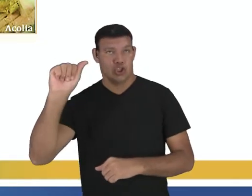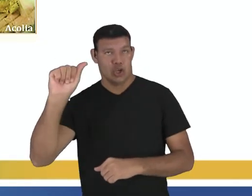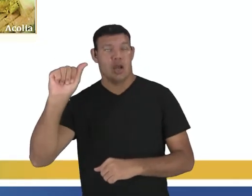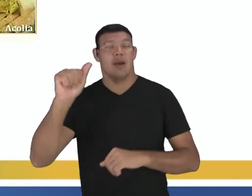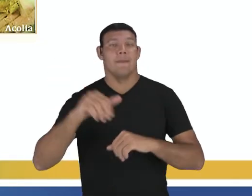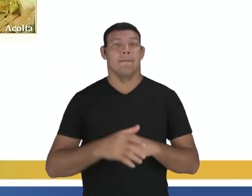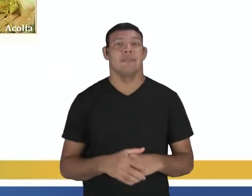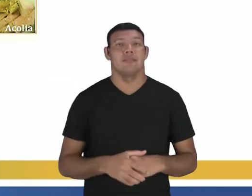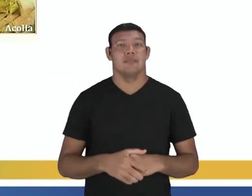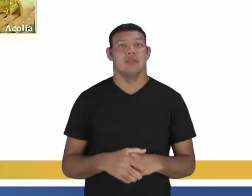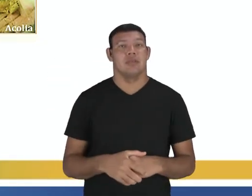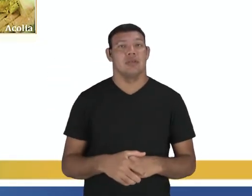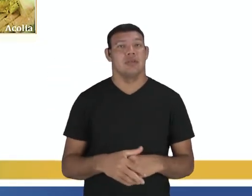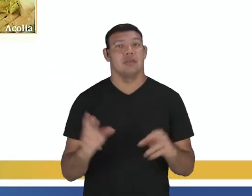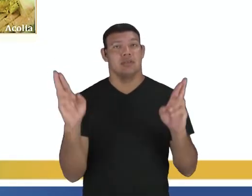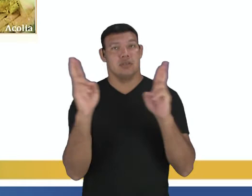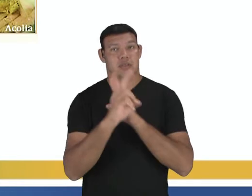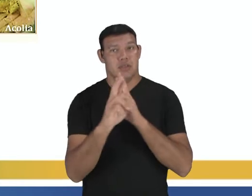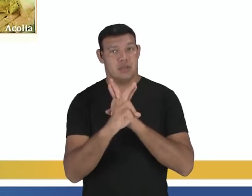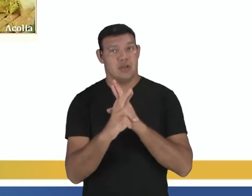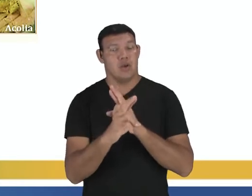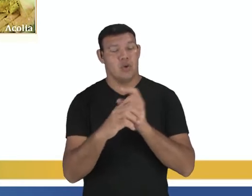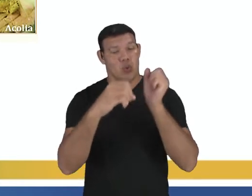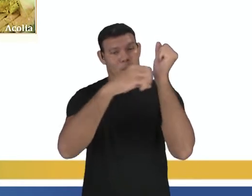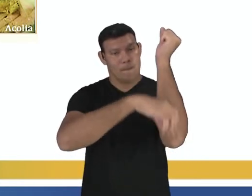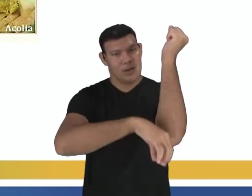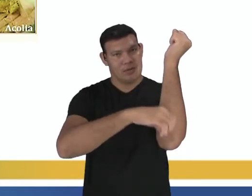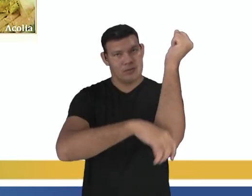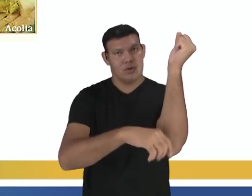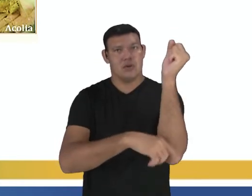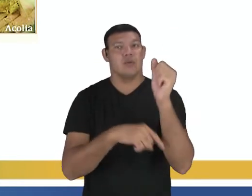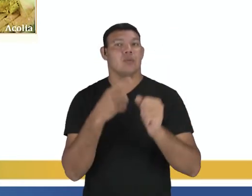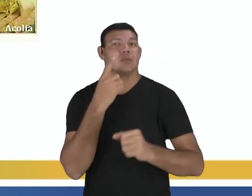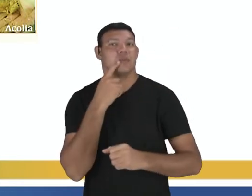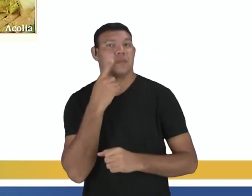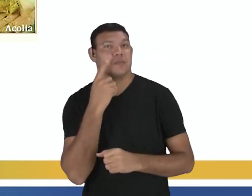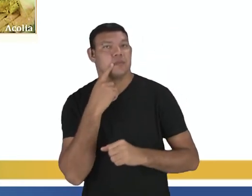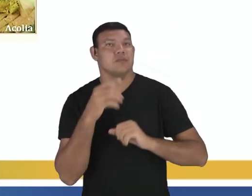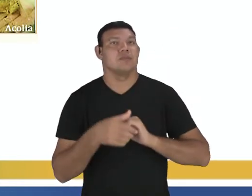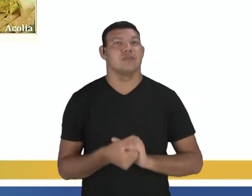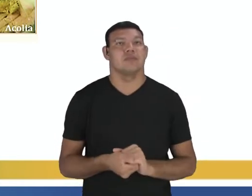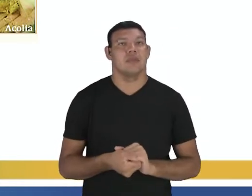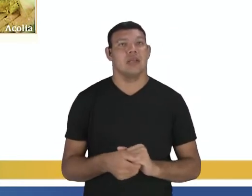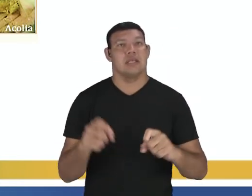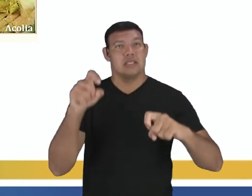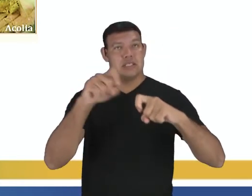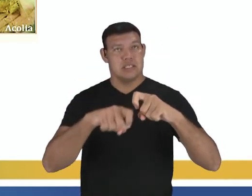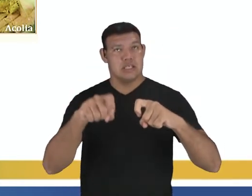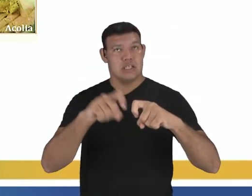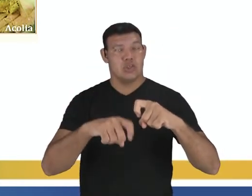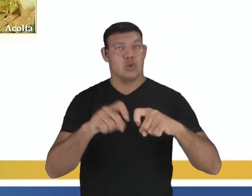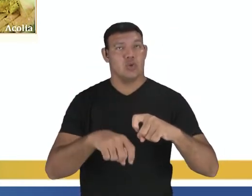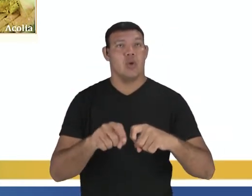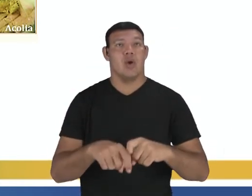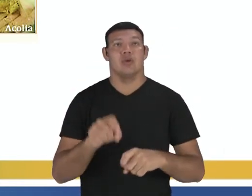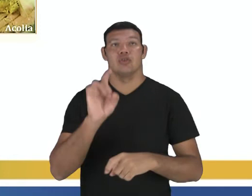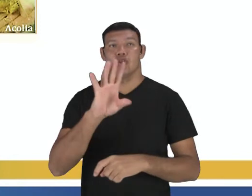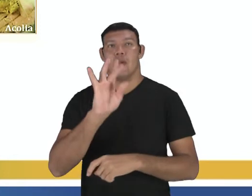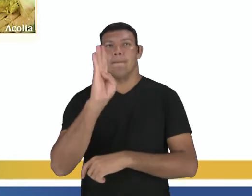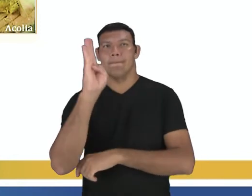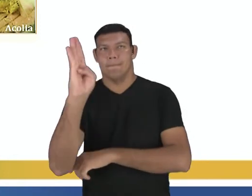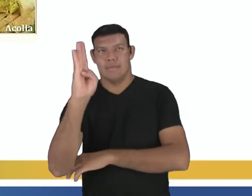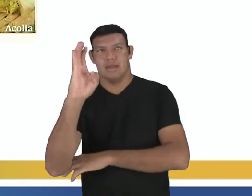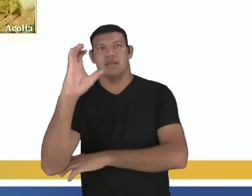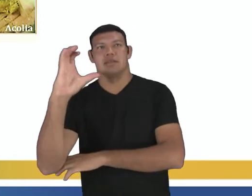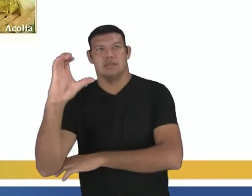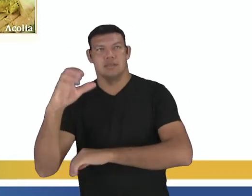ato sexual. A hepatite A é transmitida via oral fecal, tá? Mas as hepatites que são transmitidas via sexual é a hepatite B